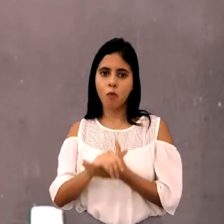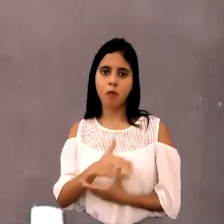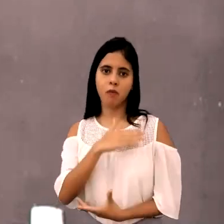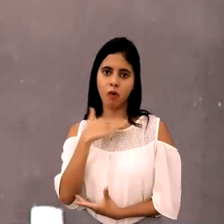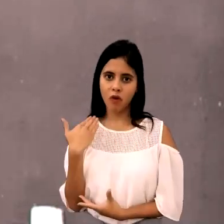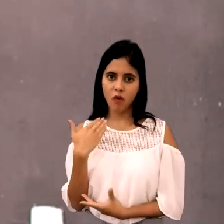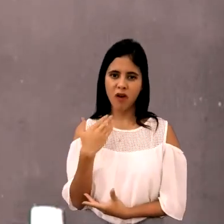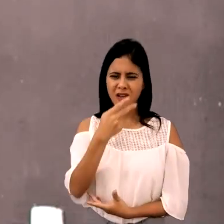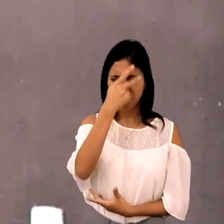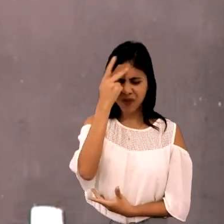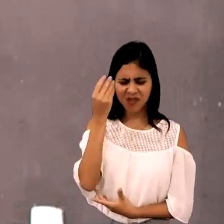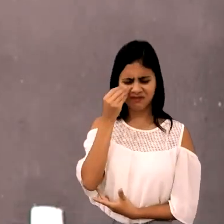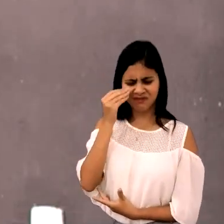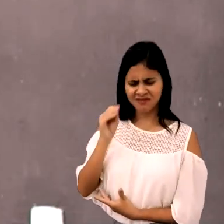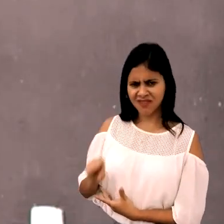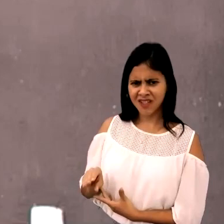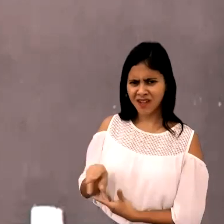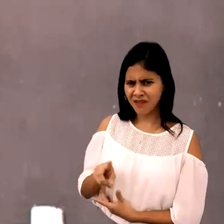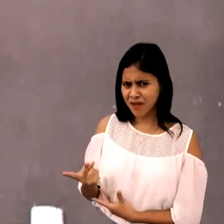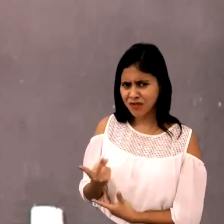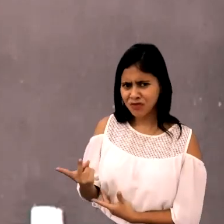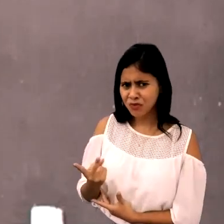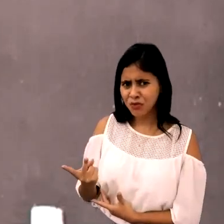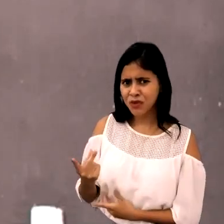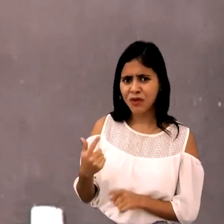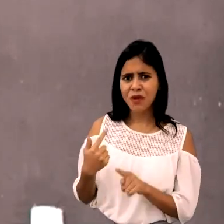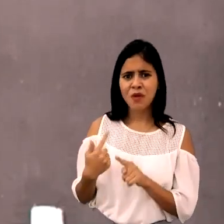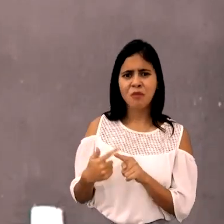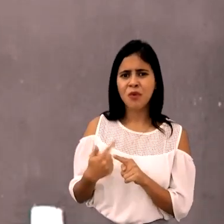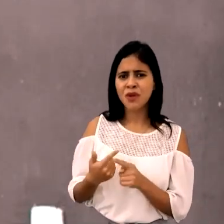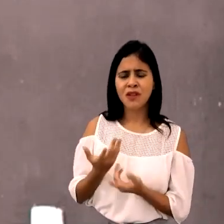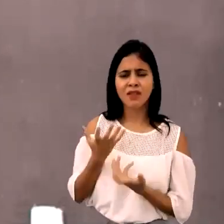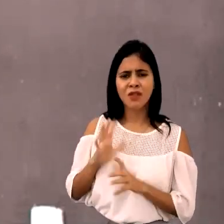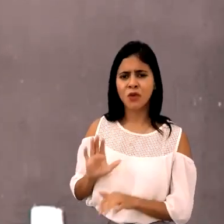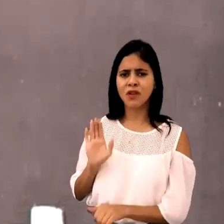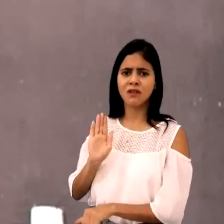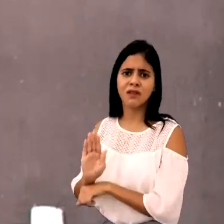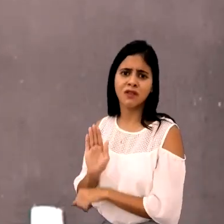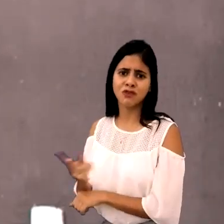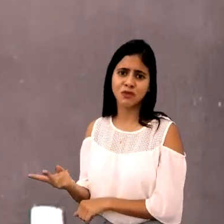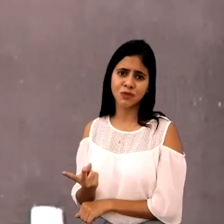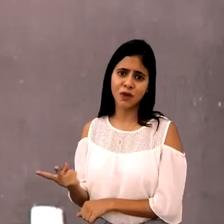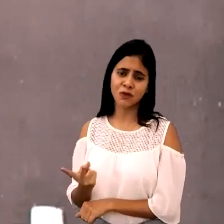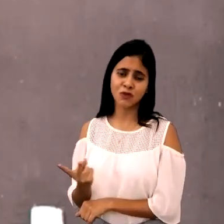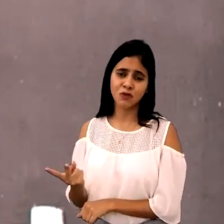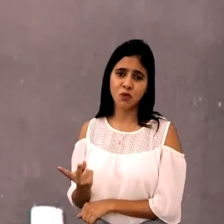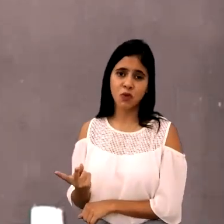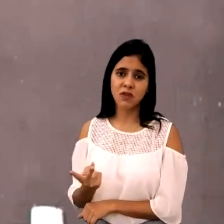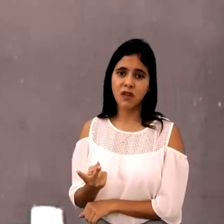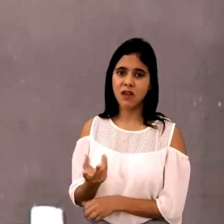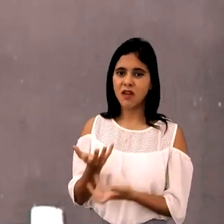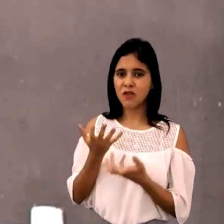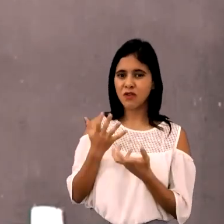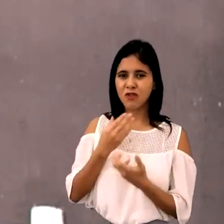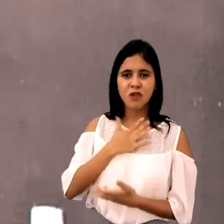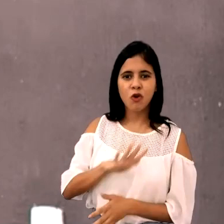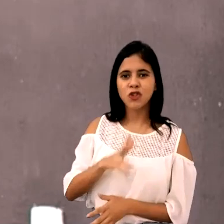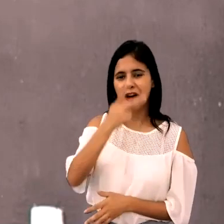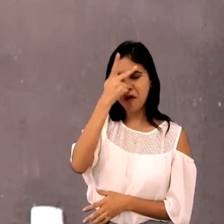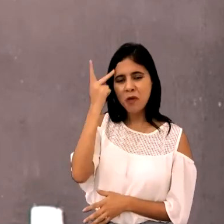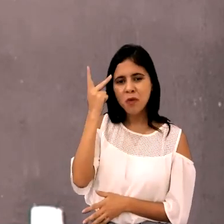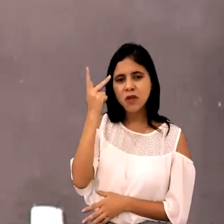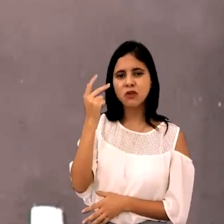e que não tinha nenhuma vontade de ajudar mulheres que estavam naquela